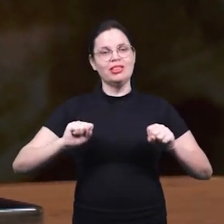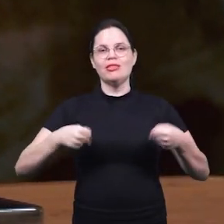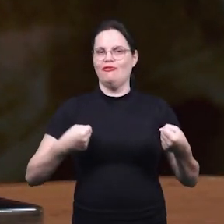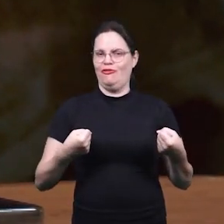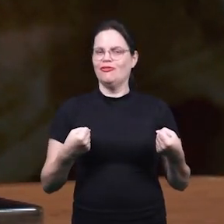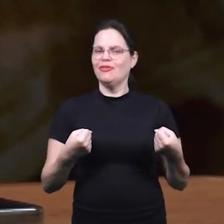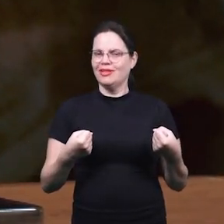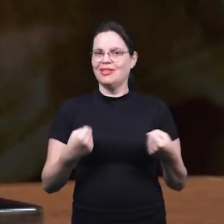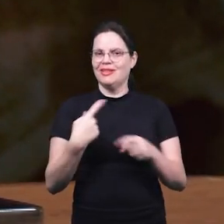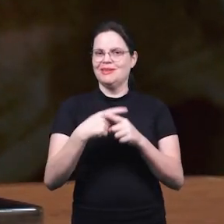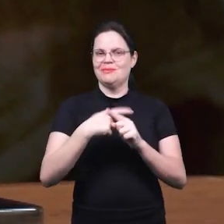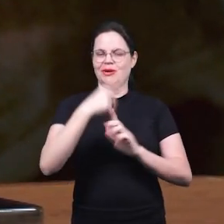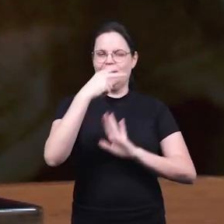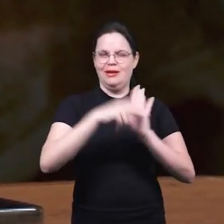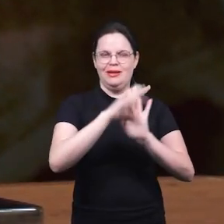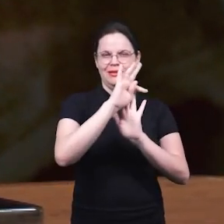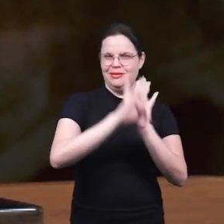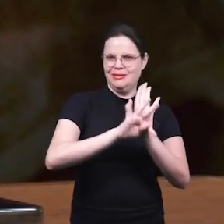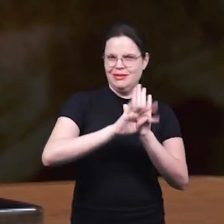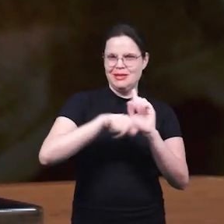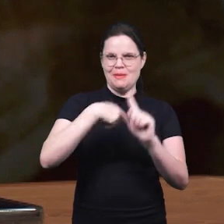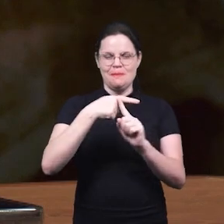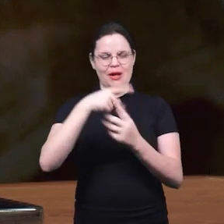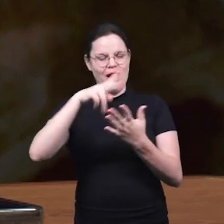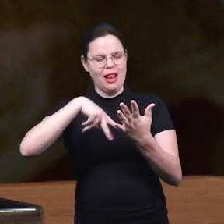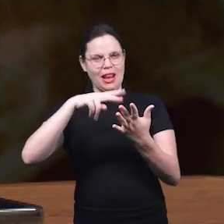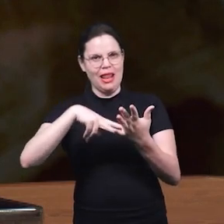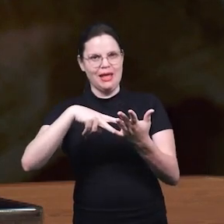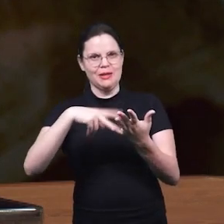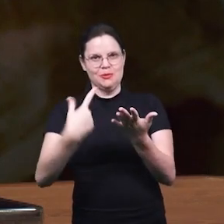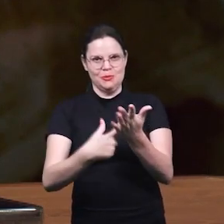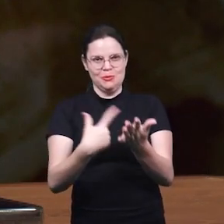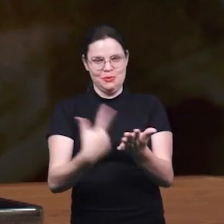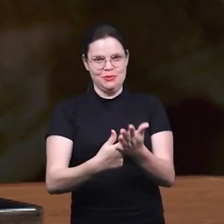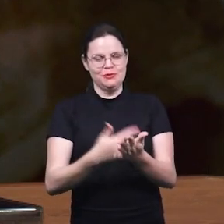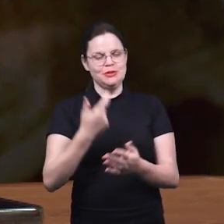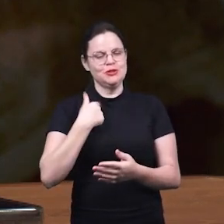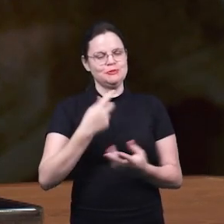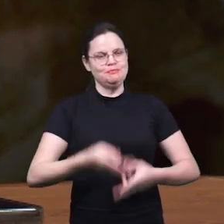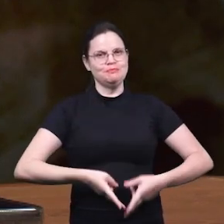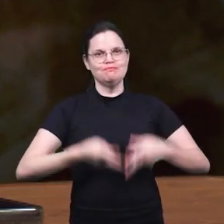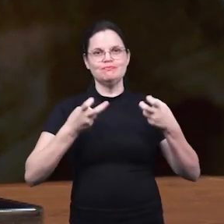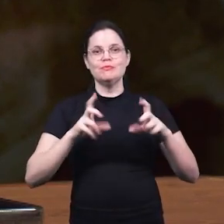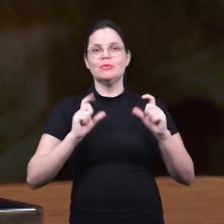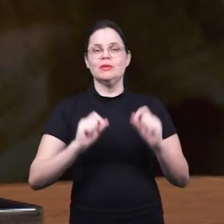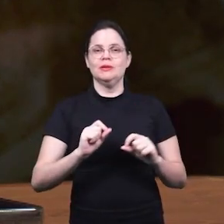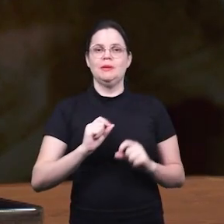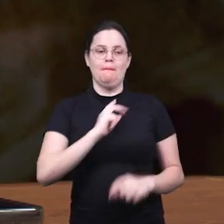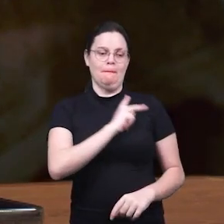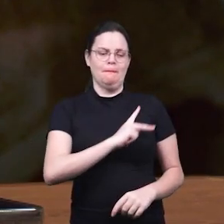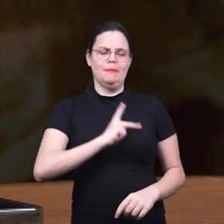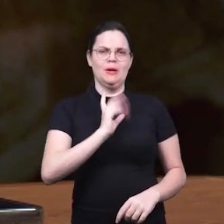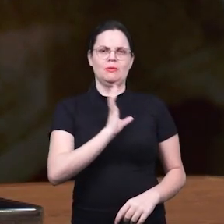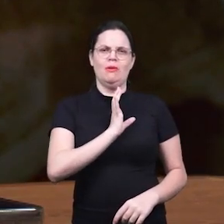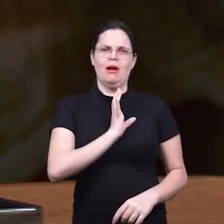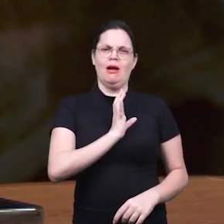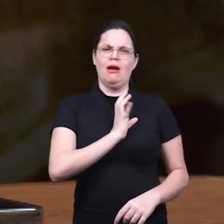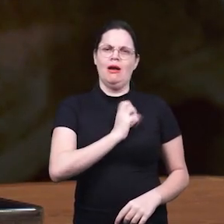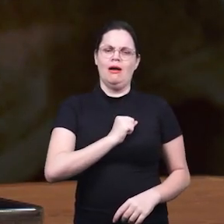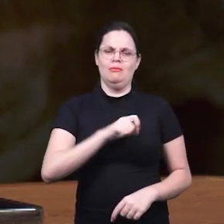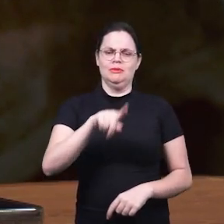e lendo as cartas, nós vemos aqui um grande amor do apóstolo Paulo